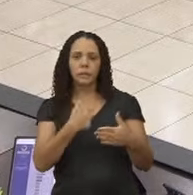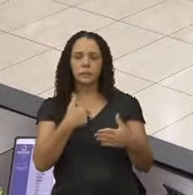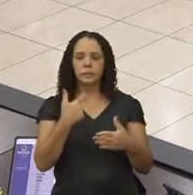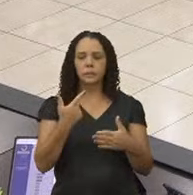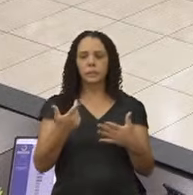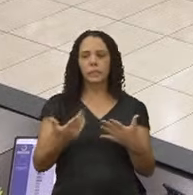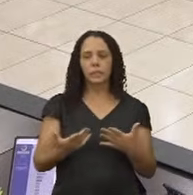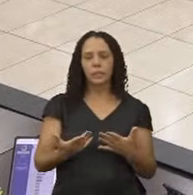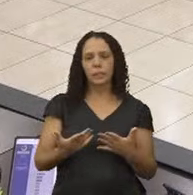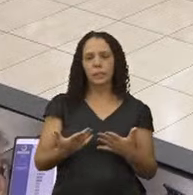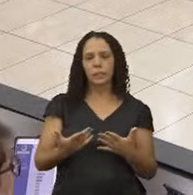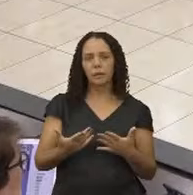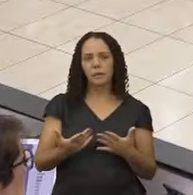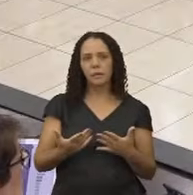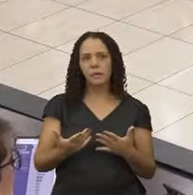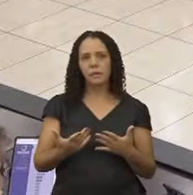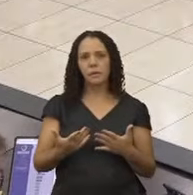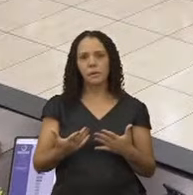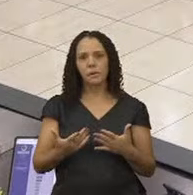breve